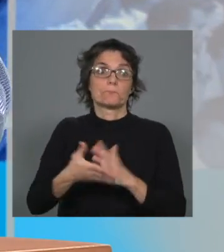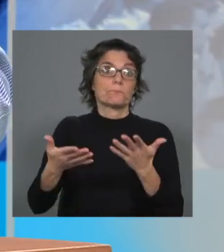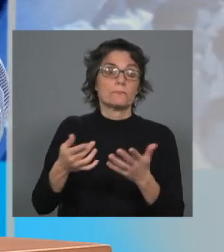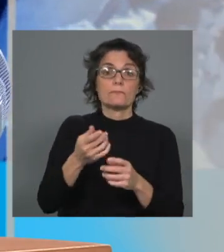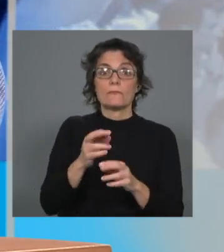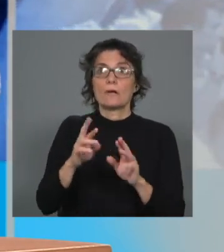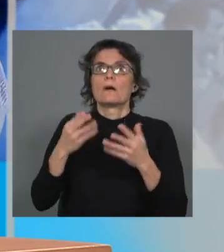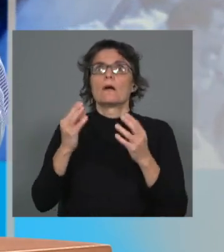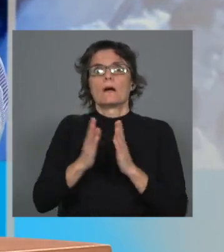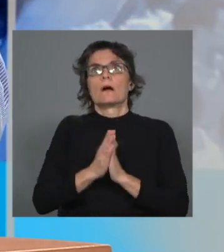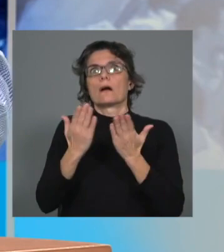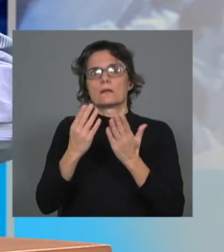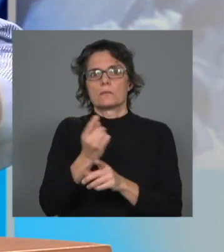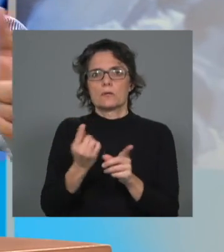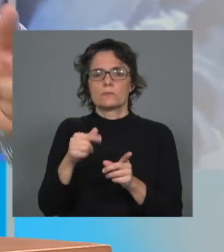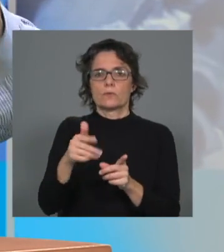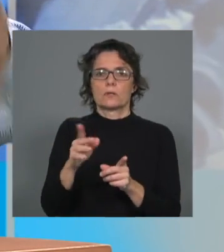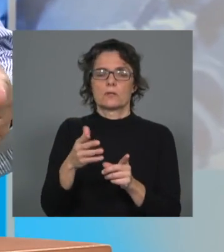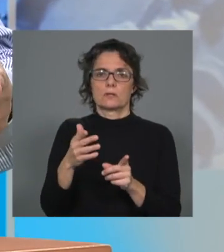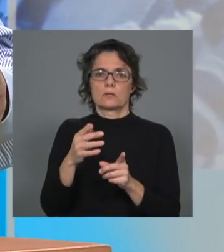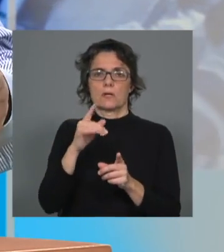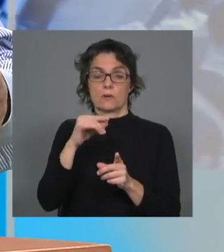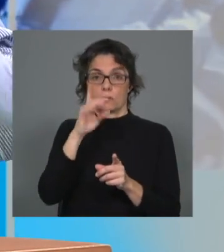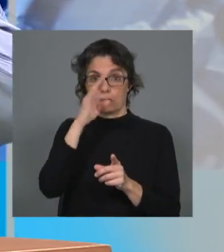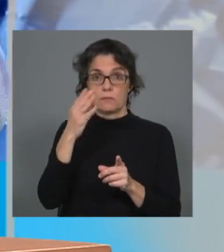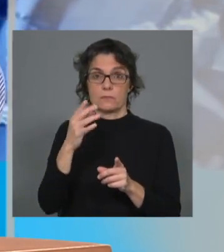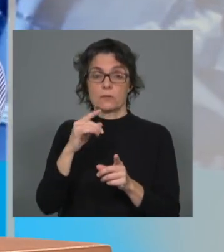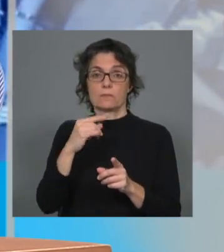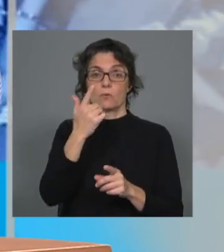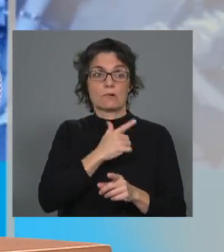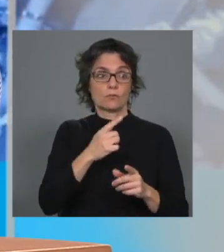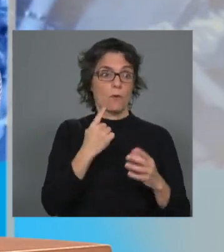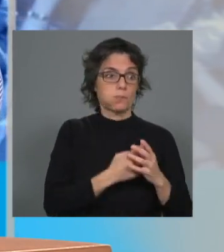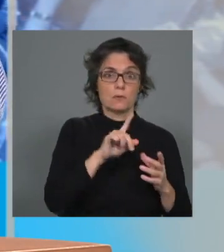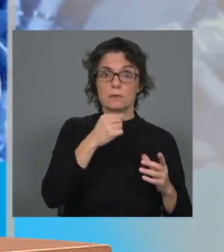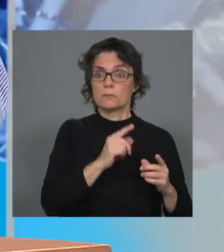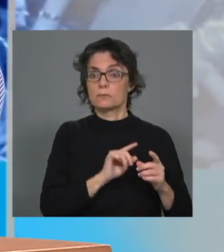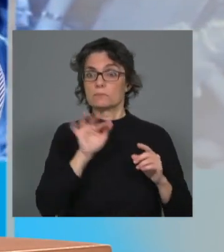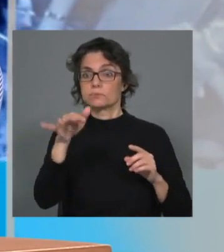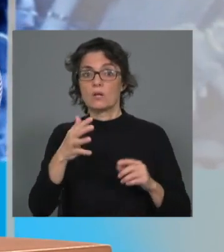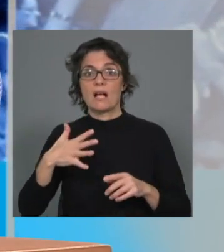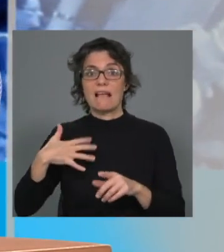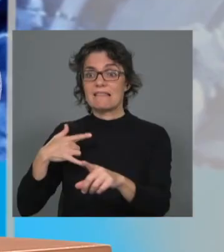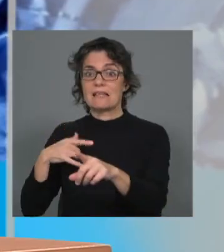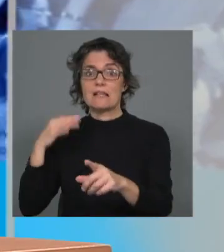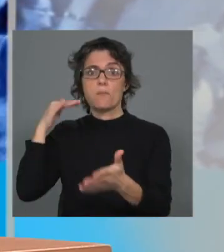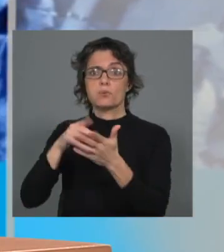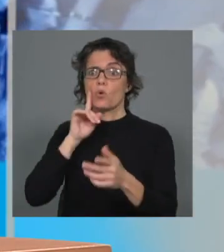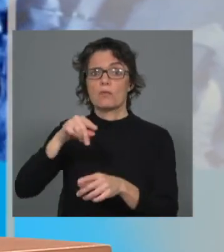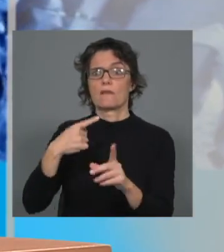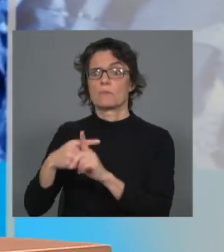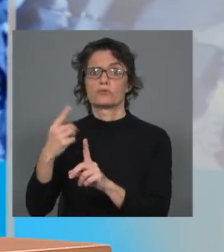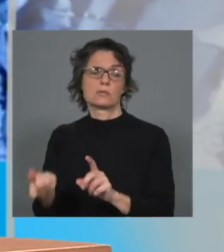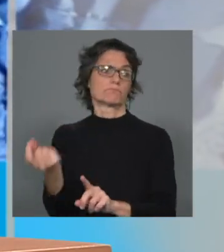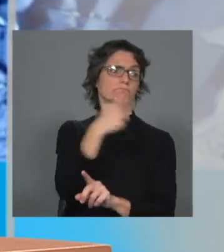senão tínhamos aquilo que vinhamos tendo já, que era uma turma em isolamento, de repente regressava a uma sexta-feira, na segunda-feira acontecia um caso positivo